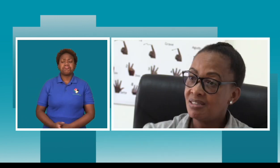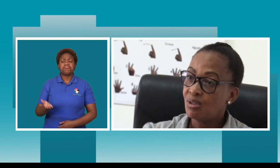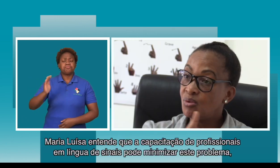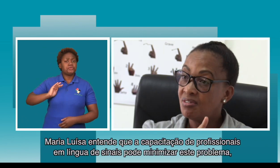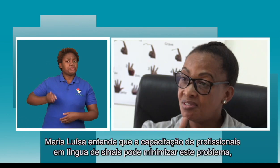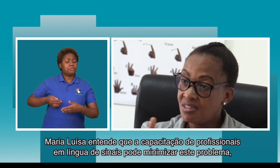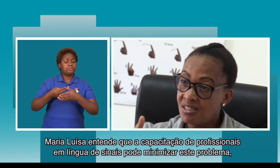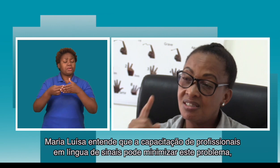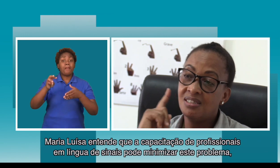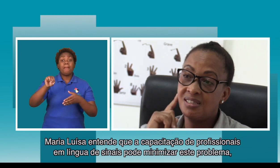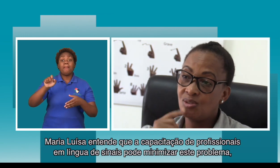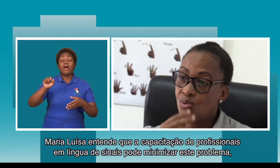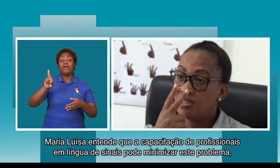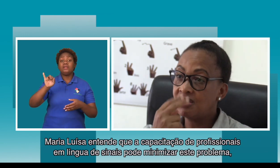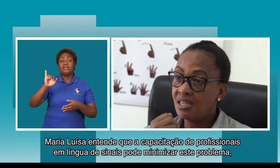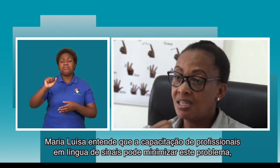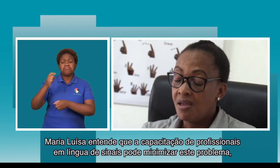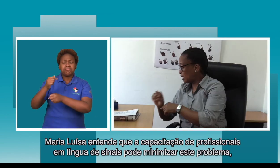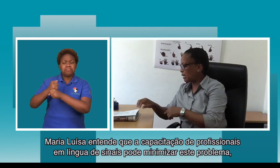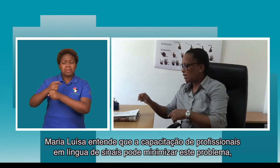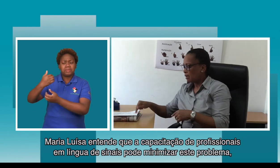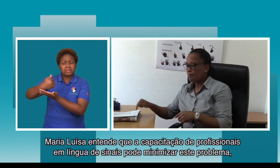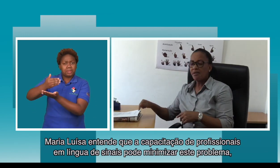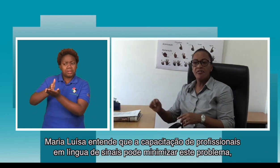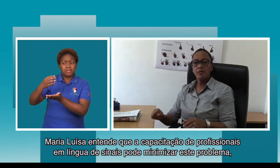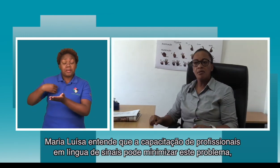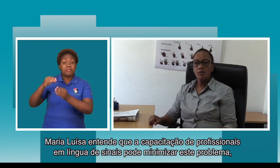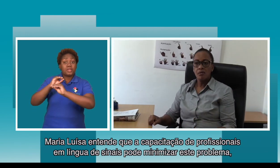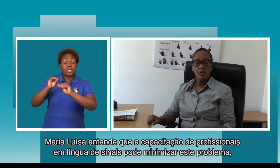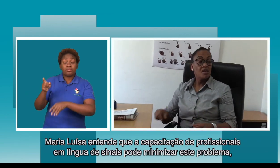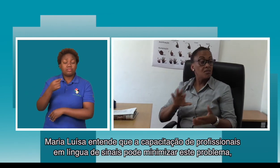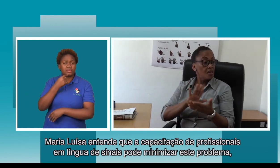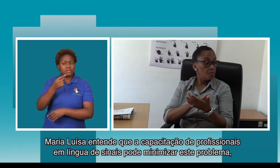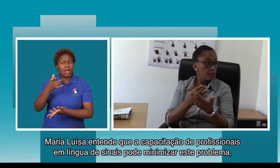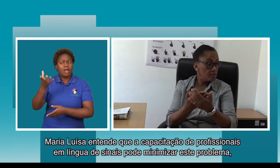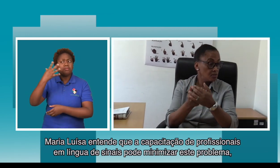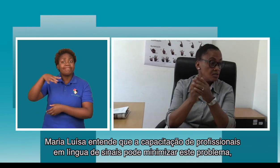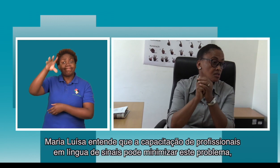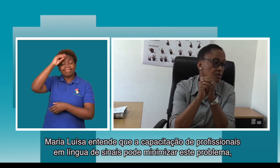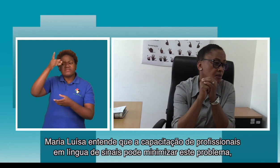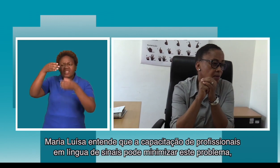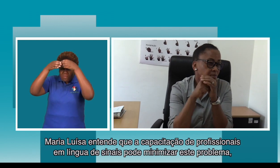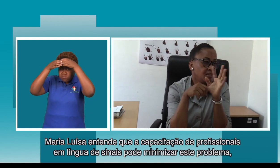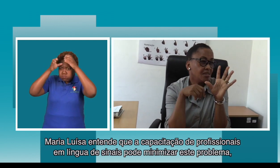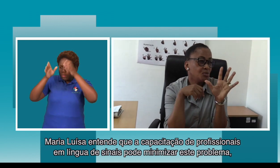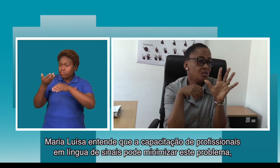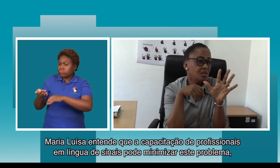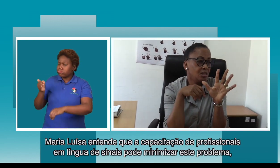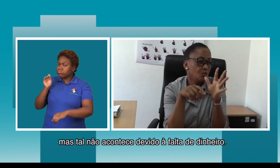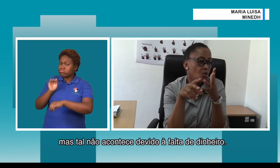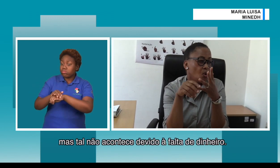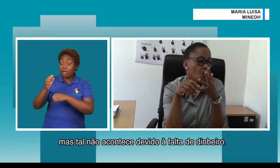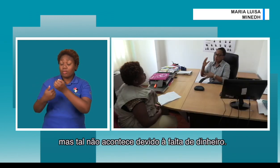Maria Luísa entende que a capacitação de profissionais em língua de sinais pode minimizar este problema.